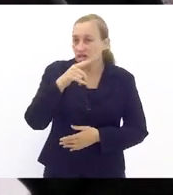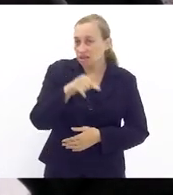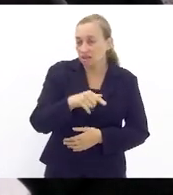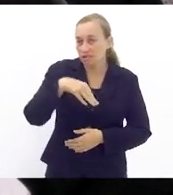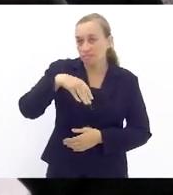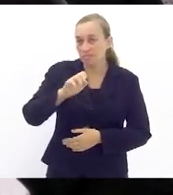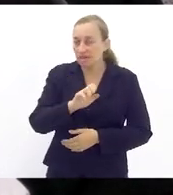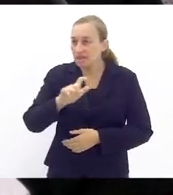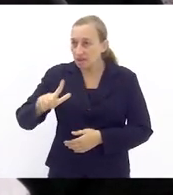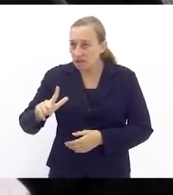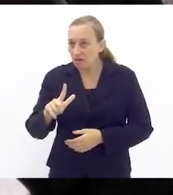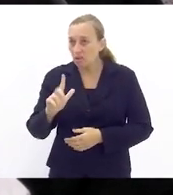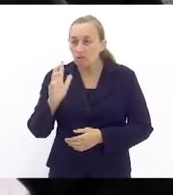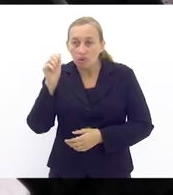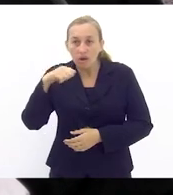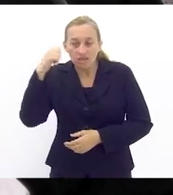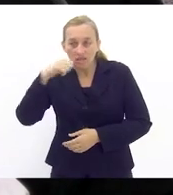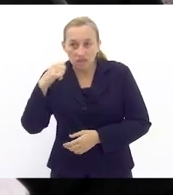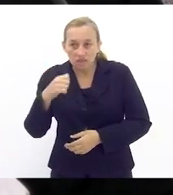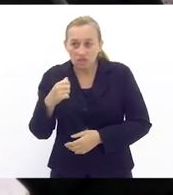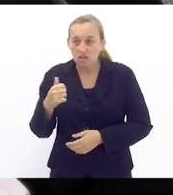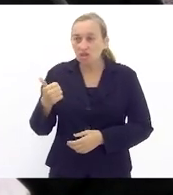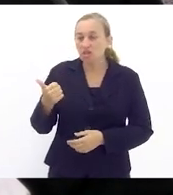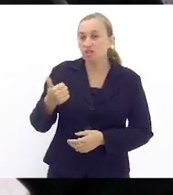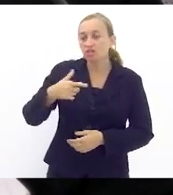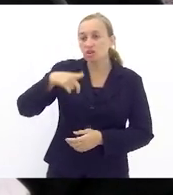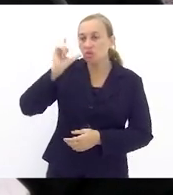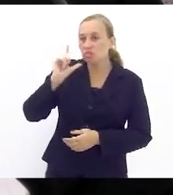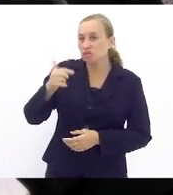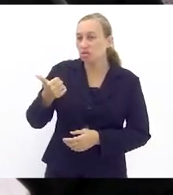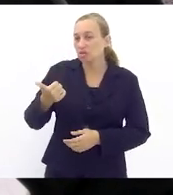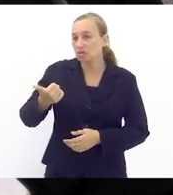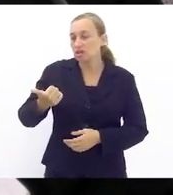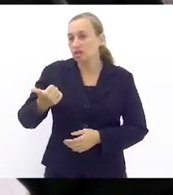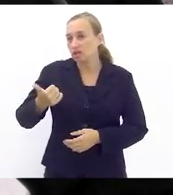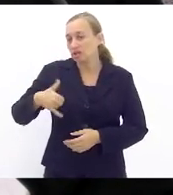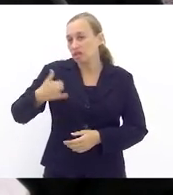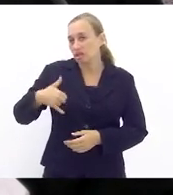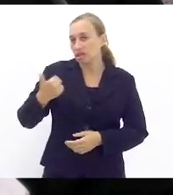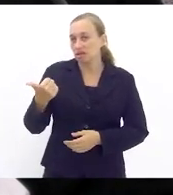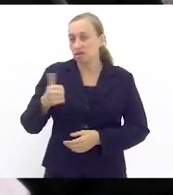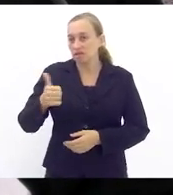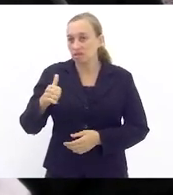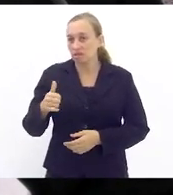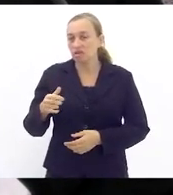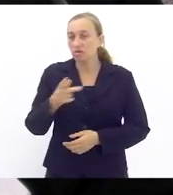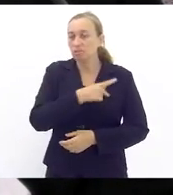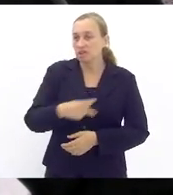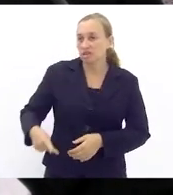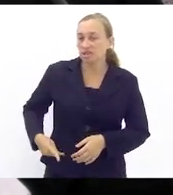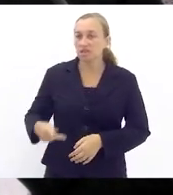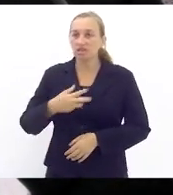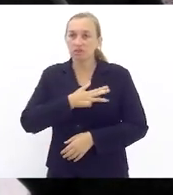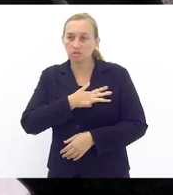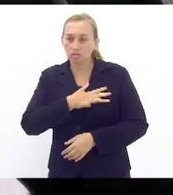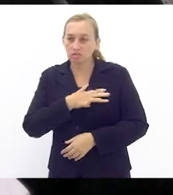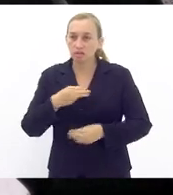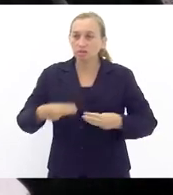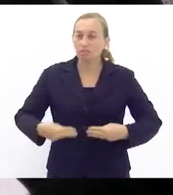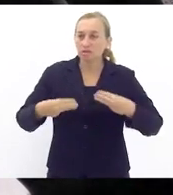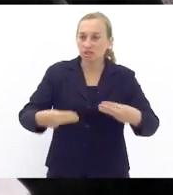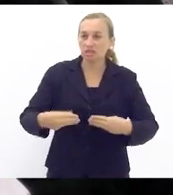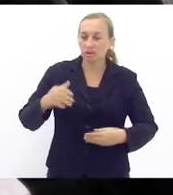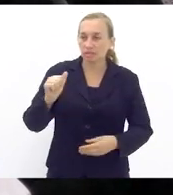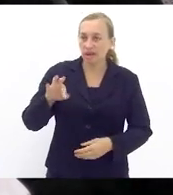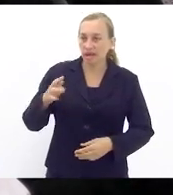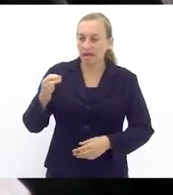pelo Miguel Vicente o artista de ontem de 11 anos que teve na no evento da Cultura como presidente Lula e com a ministra Margarete Menezes